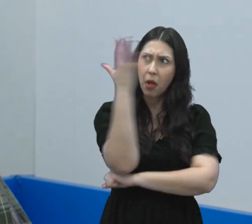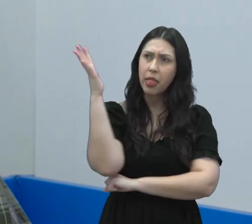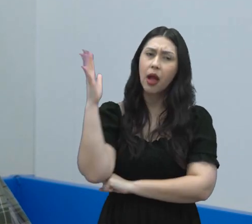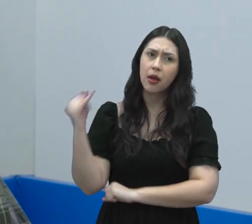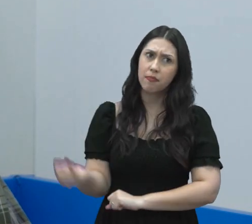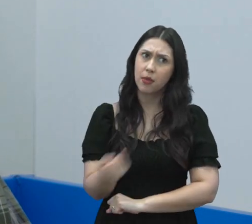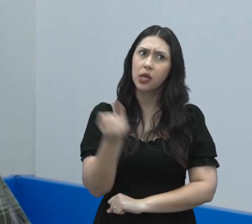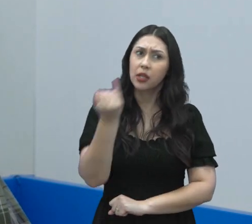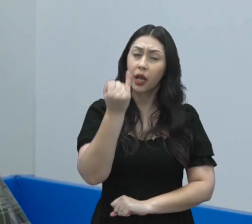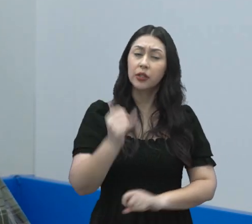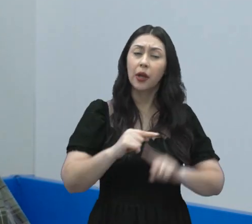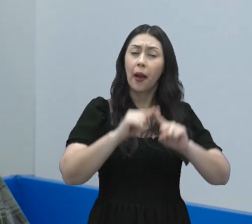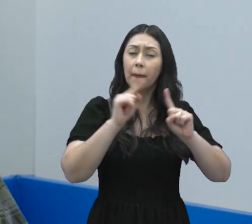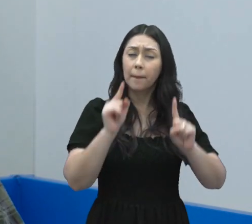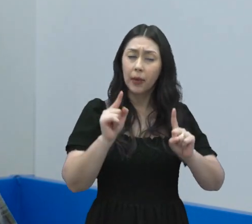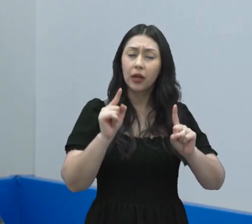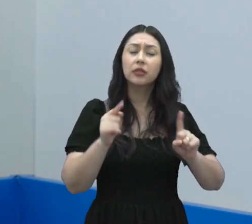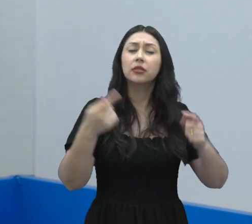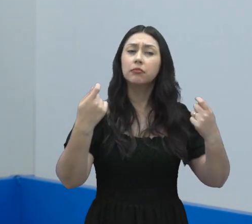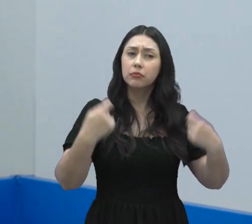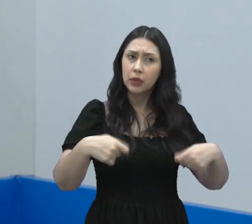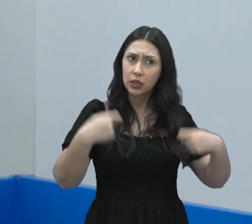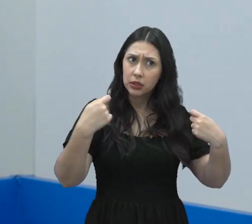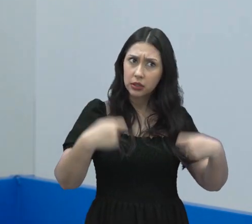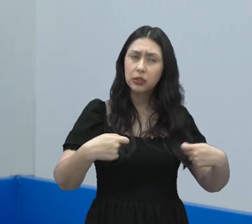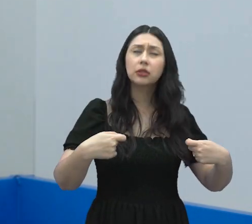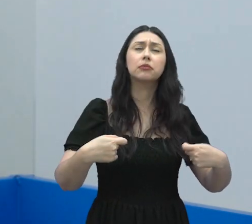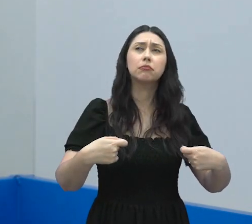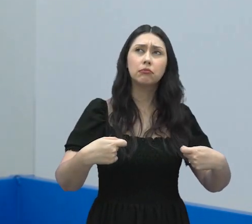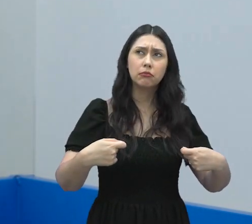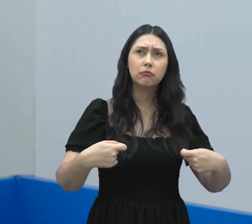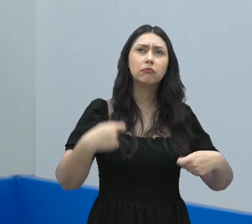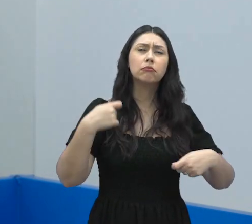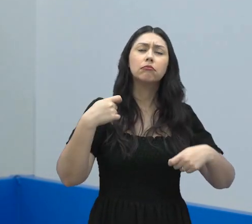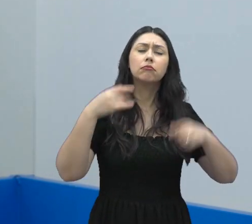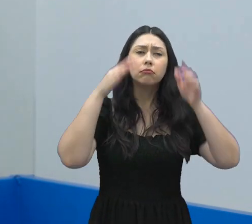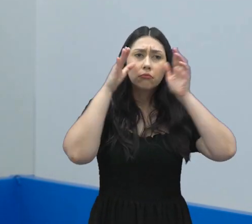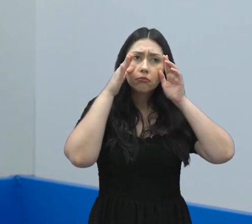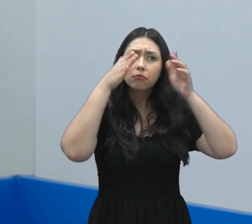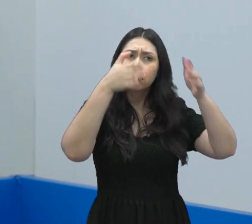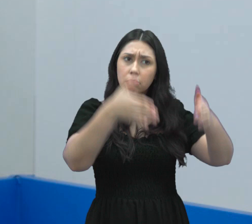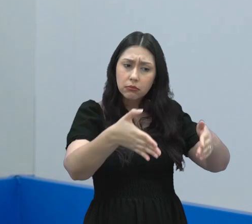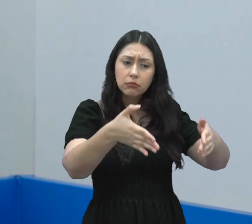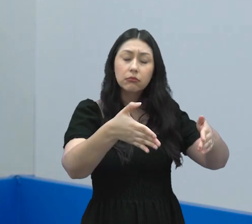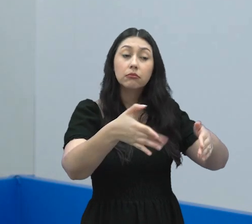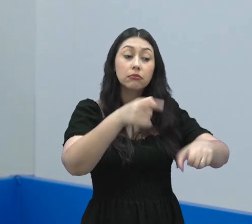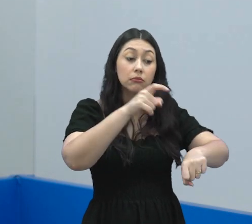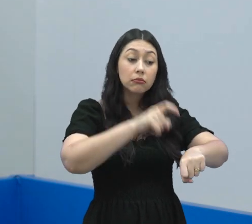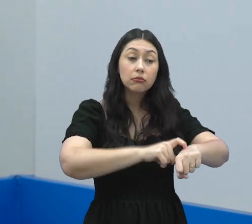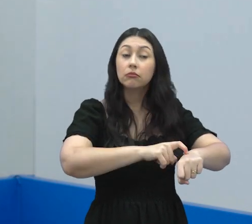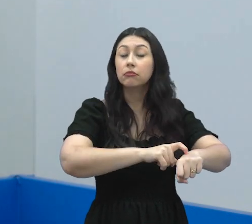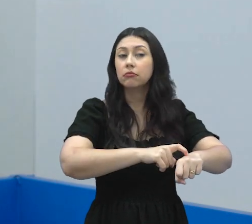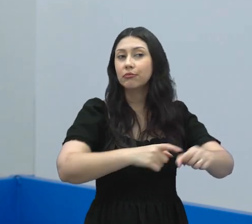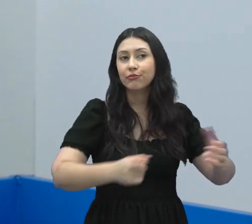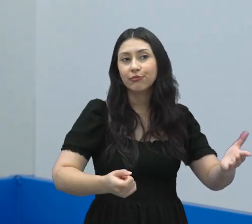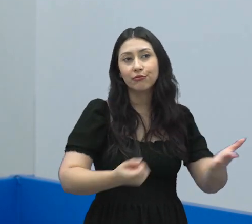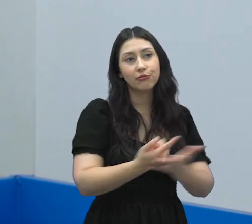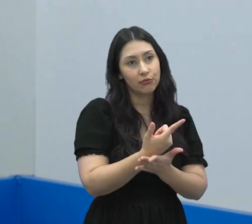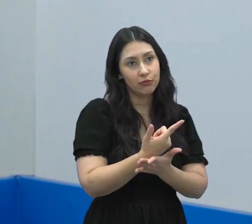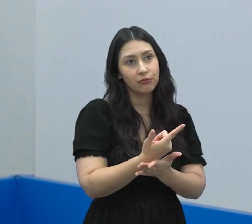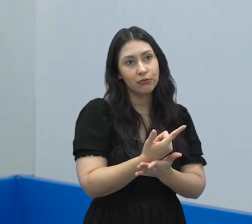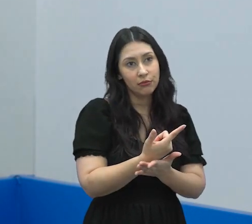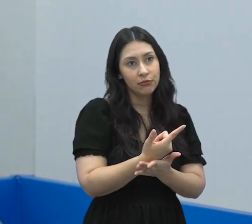e todos devem estar voltados para essa preocupação no momento de fazer